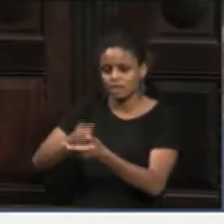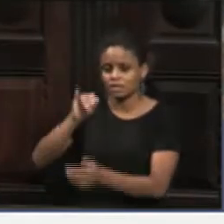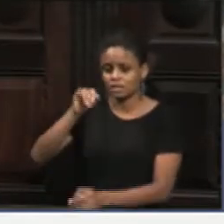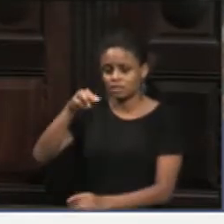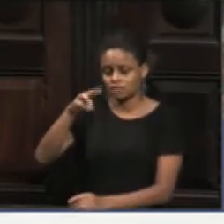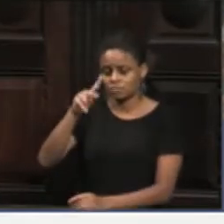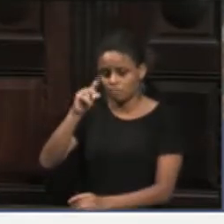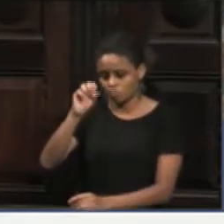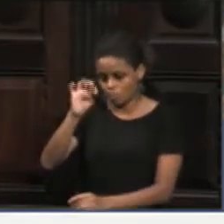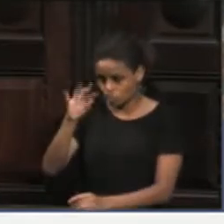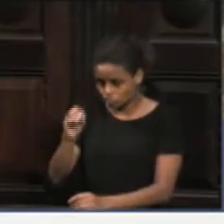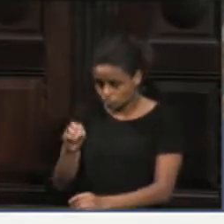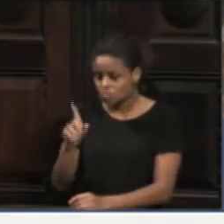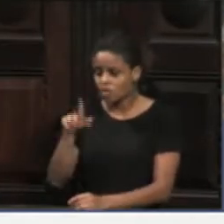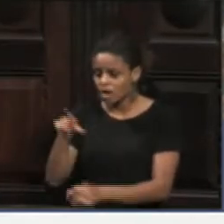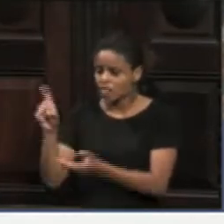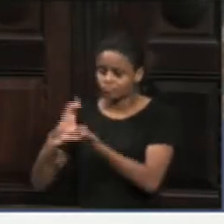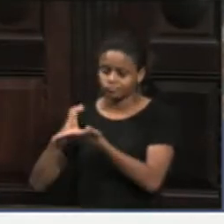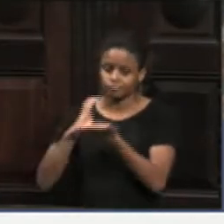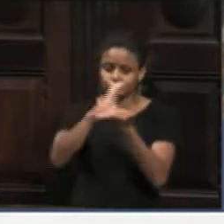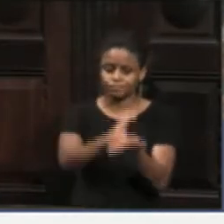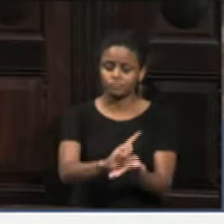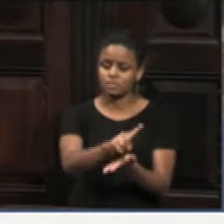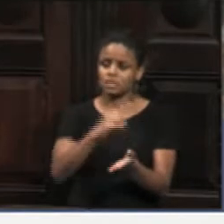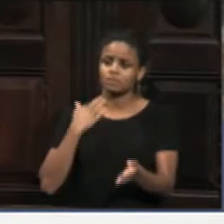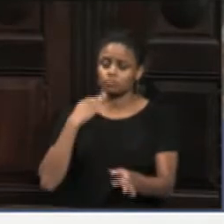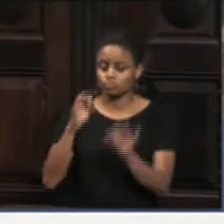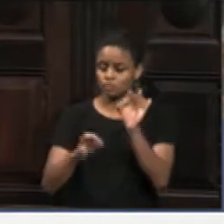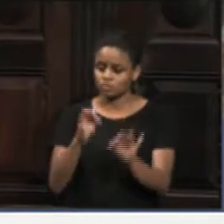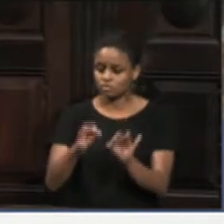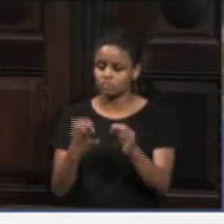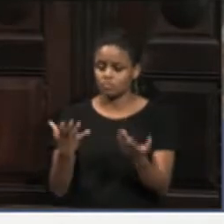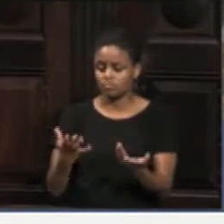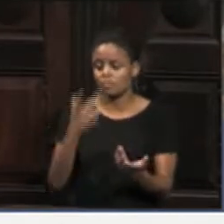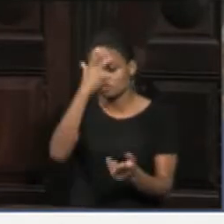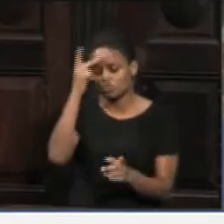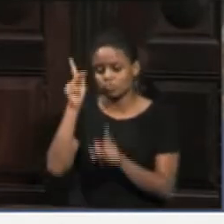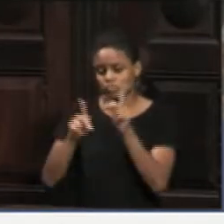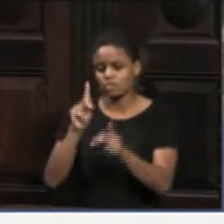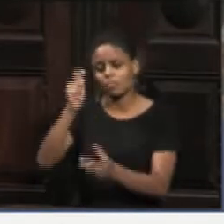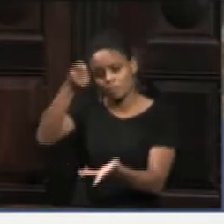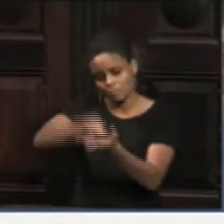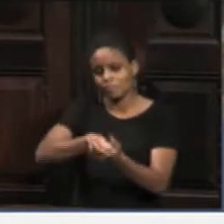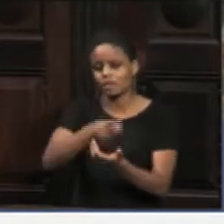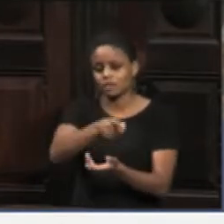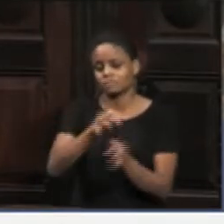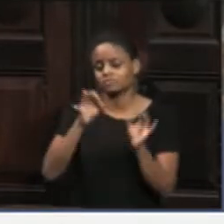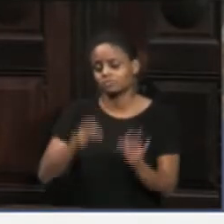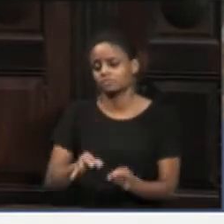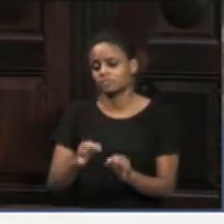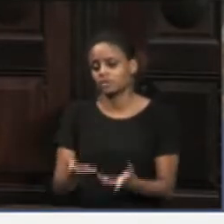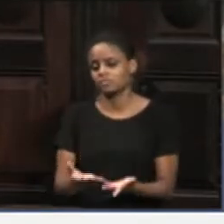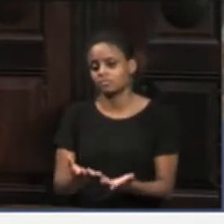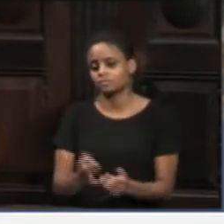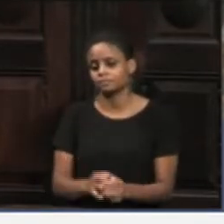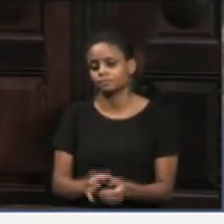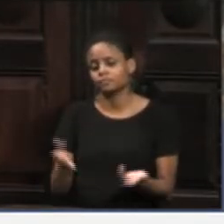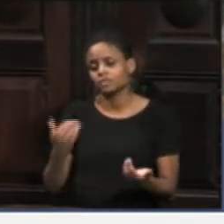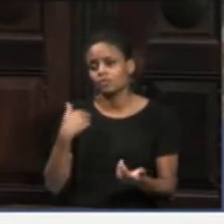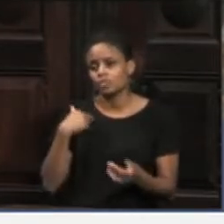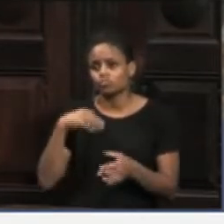do deputado Anderson Nogueira, mas estou aqui encaminhando por que estou votando